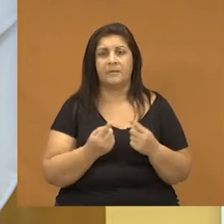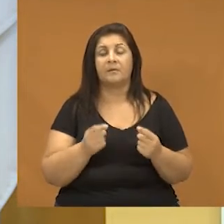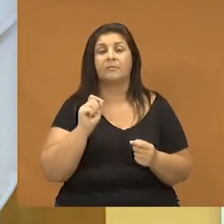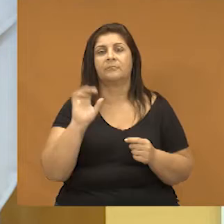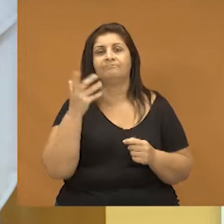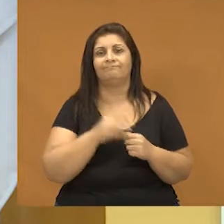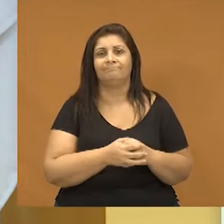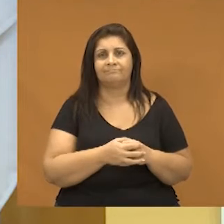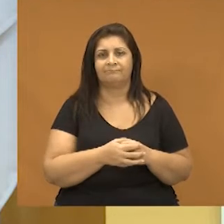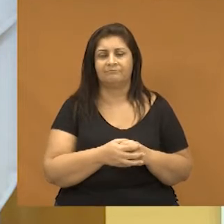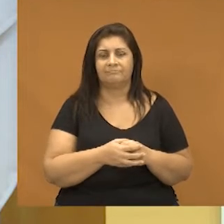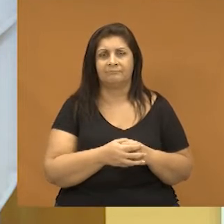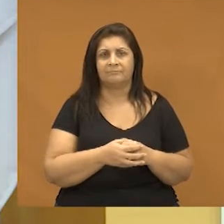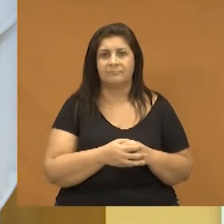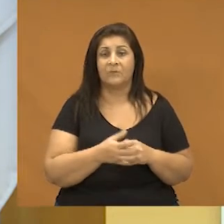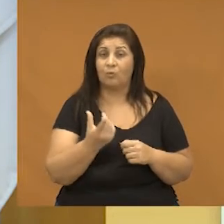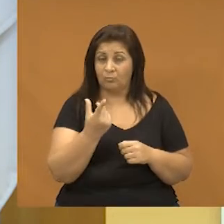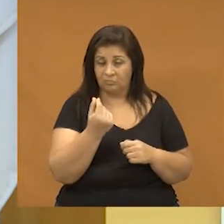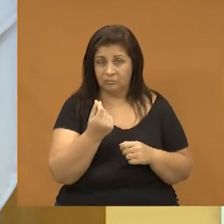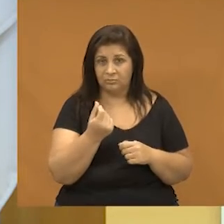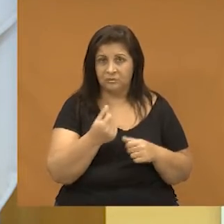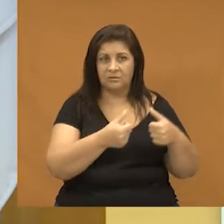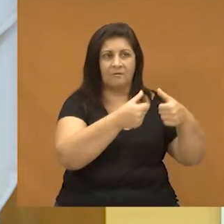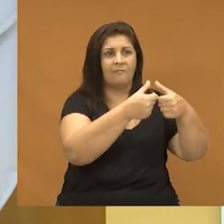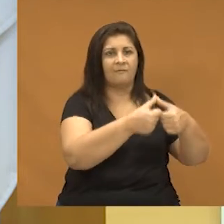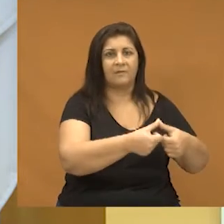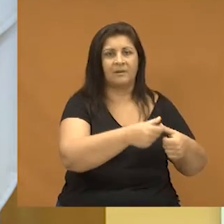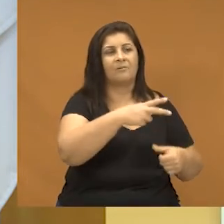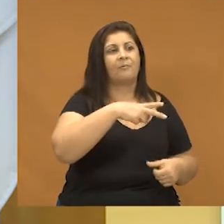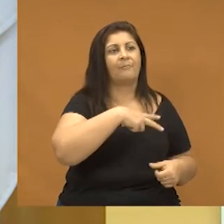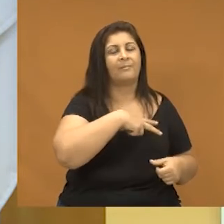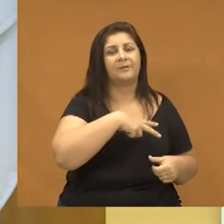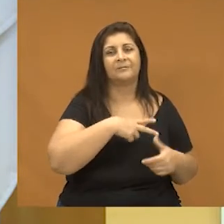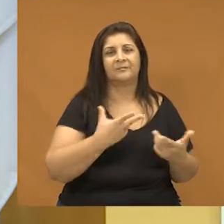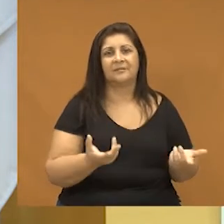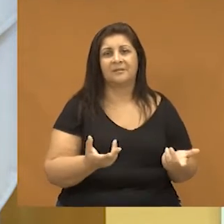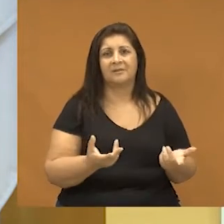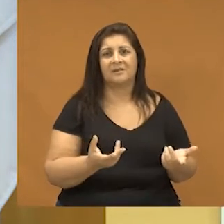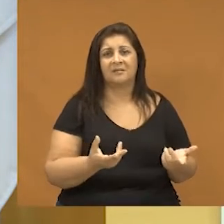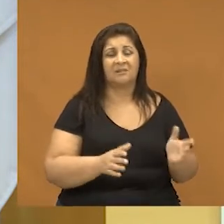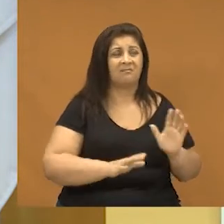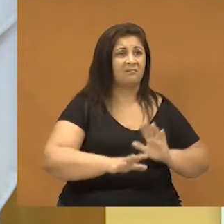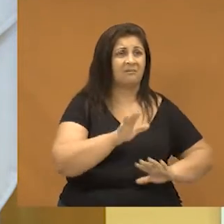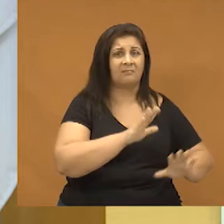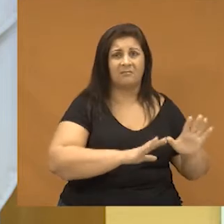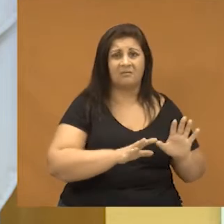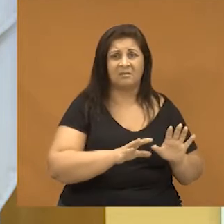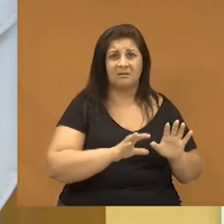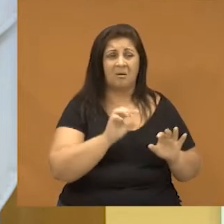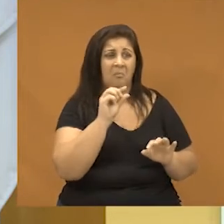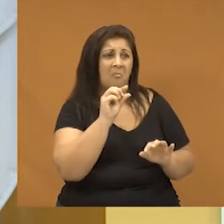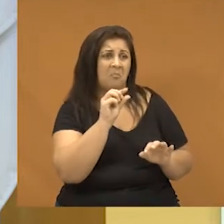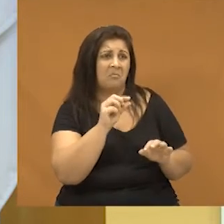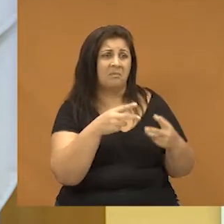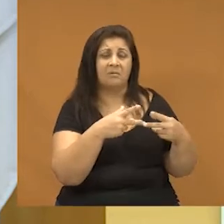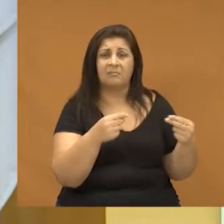deixa grande parte do recurso na mão dos convênios, que acabam simplesmente cuidando aí de pequenas consultas